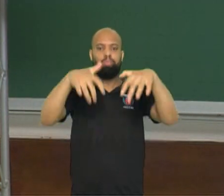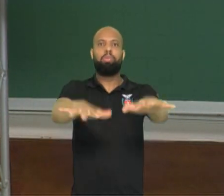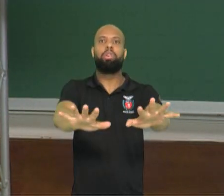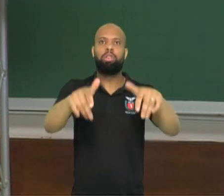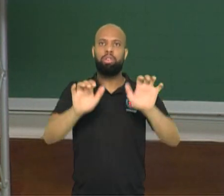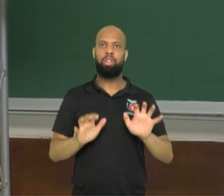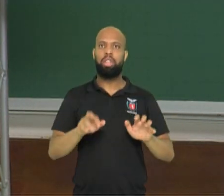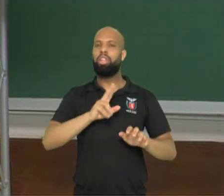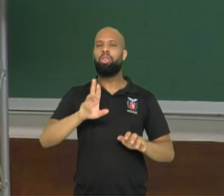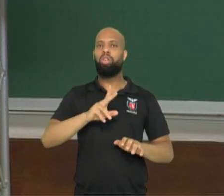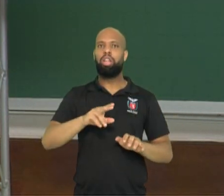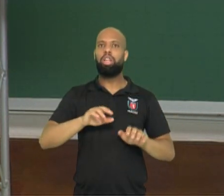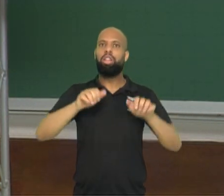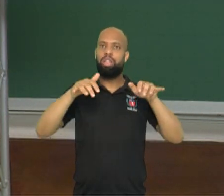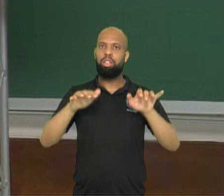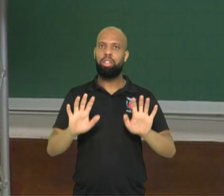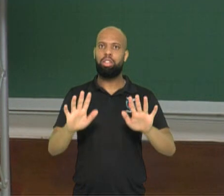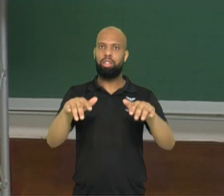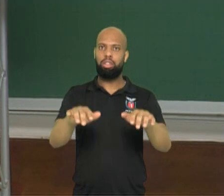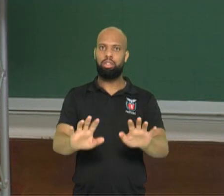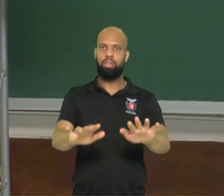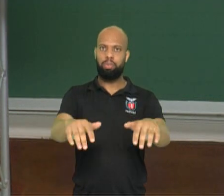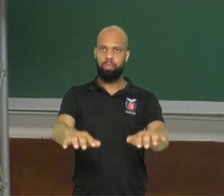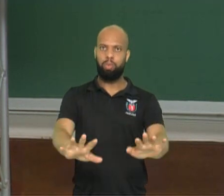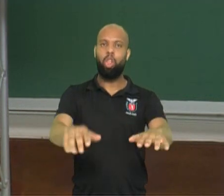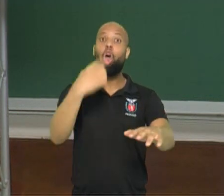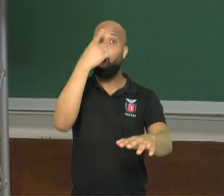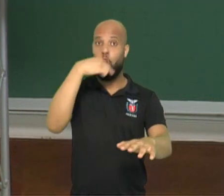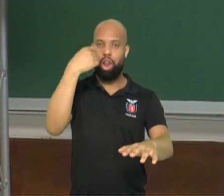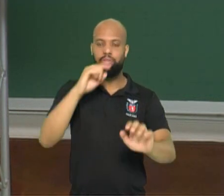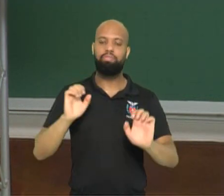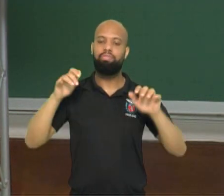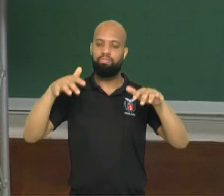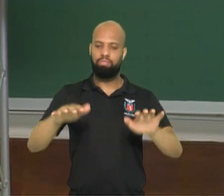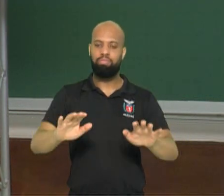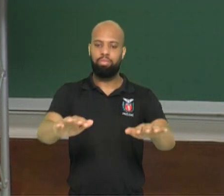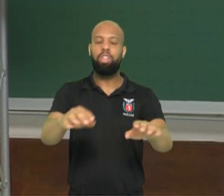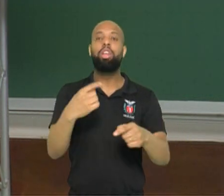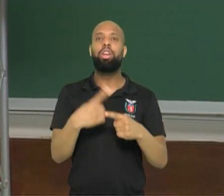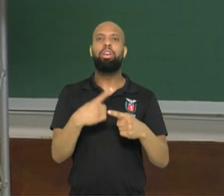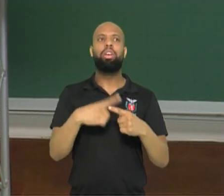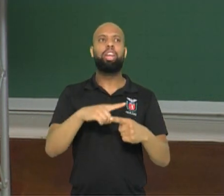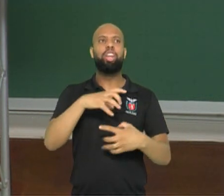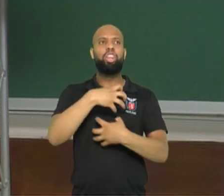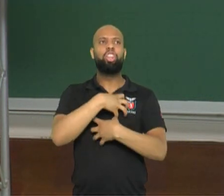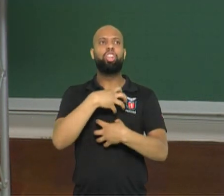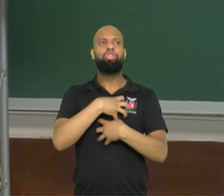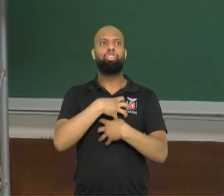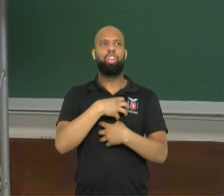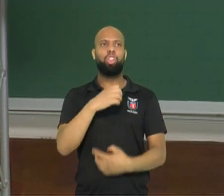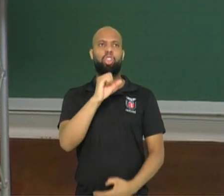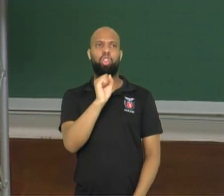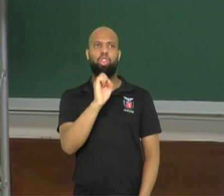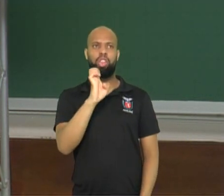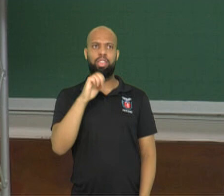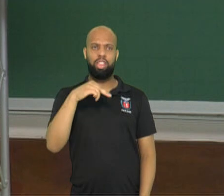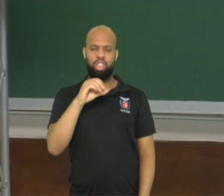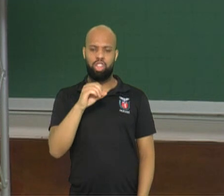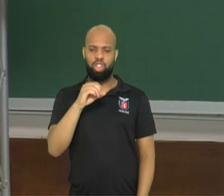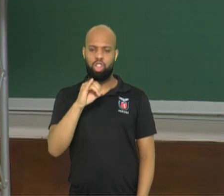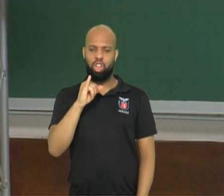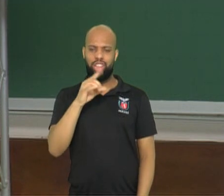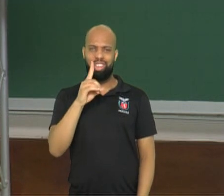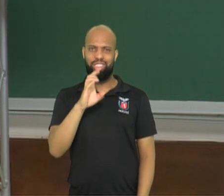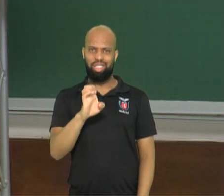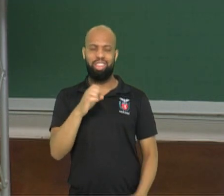saio daqui e vou para cá. A gente sabe que isso é um transcorrer de horas. E por que é uma senoide? Justamente isso que eu acabei de explicar para